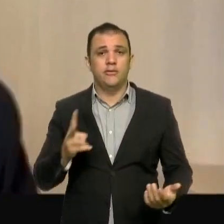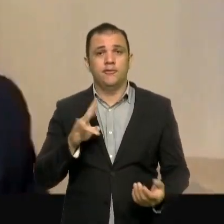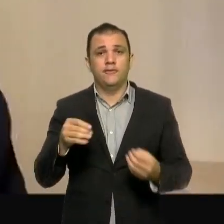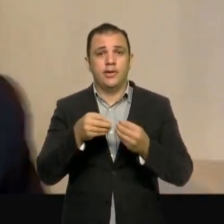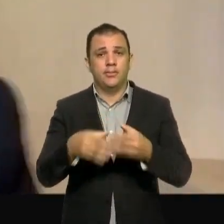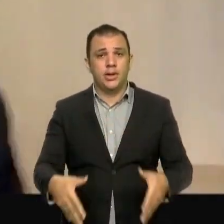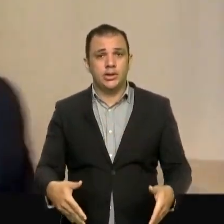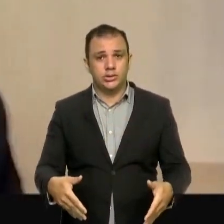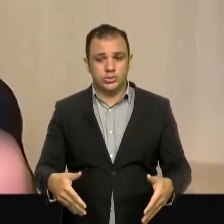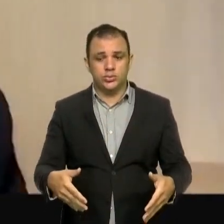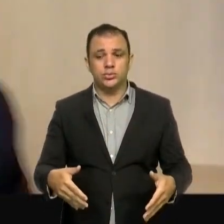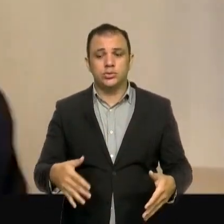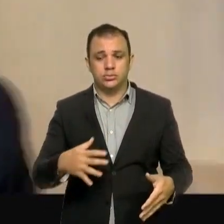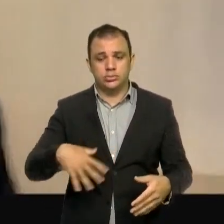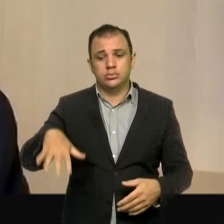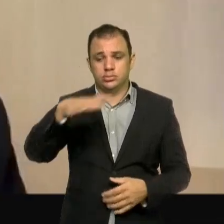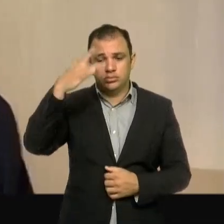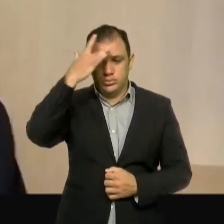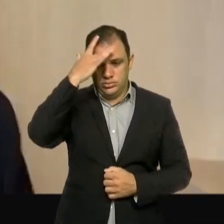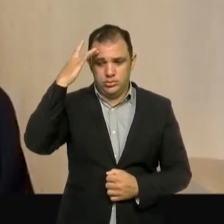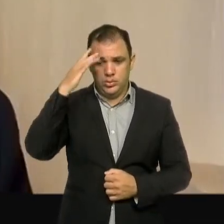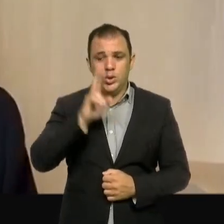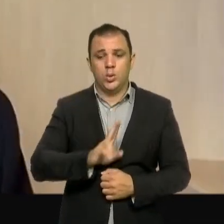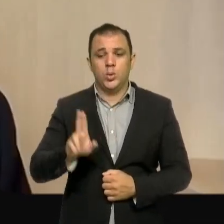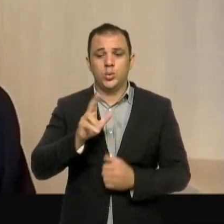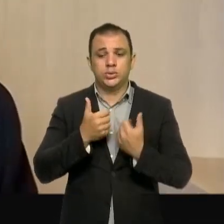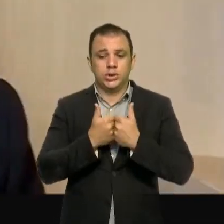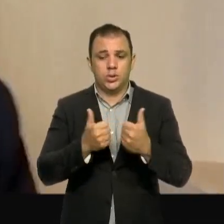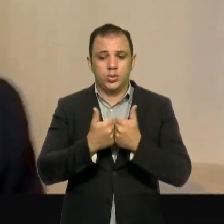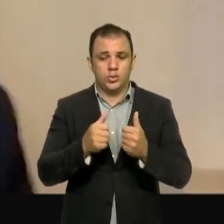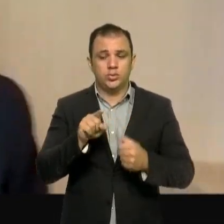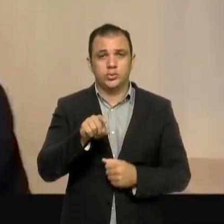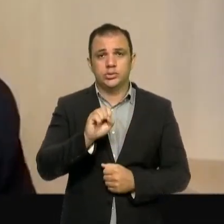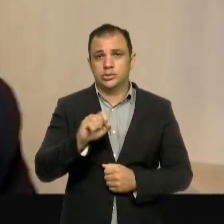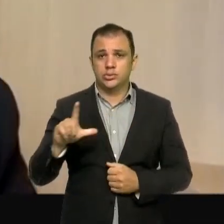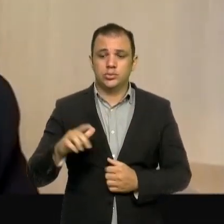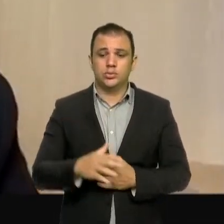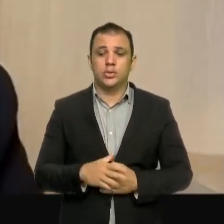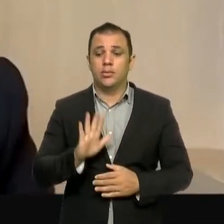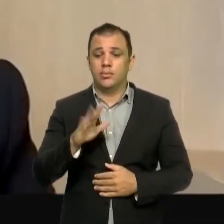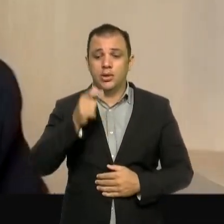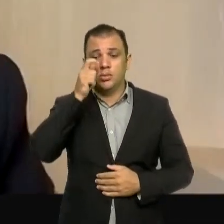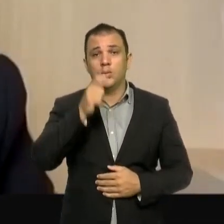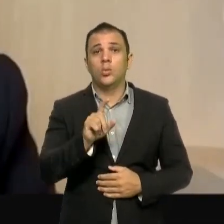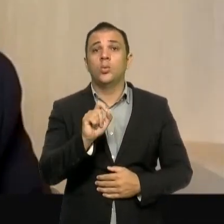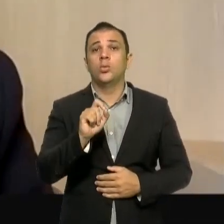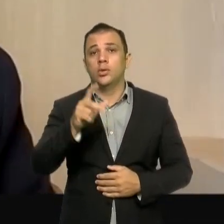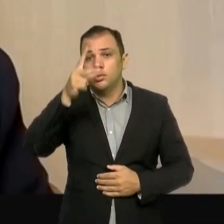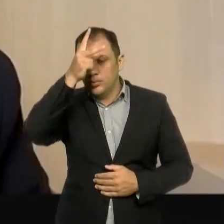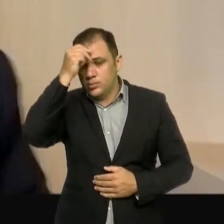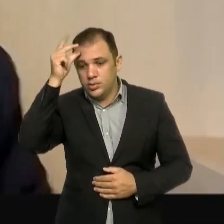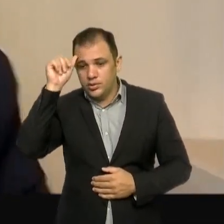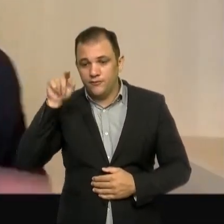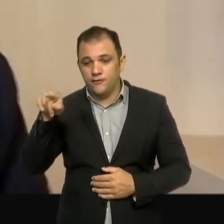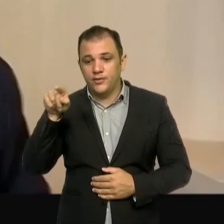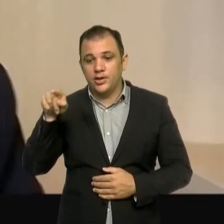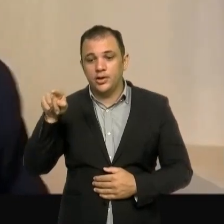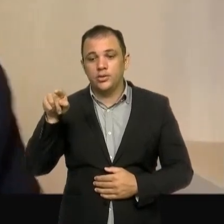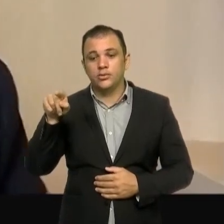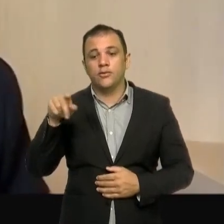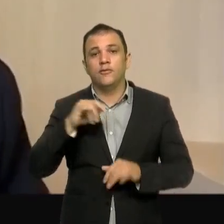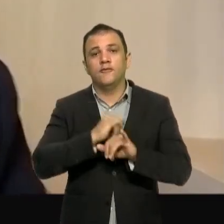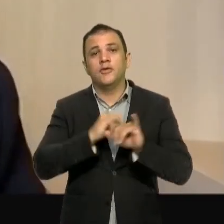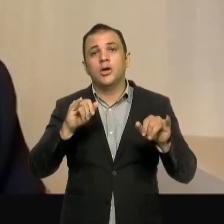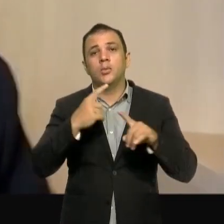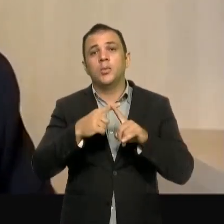considerável para os trabalhadores que usam o transporte coletivo em São Luís. Mas chamou atenção também para a declaração do prefeito, porque não teve